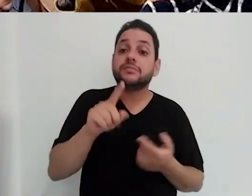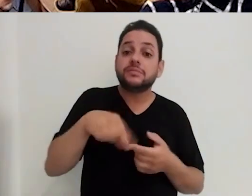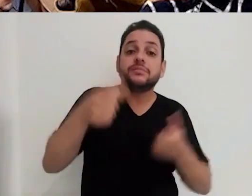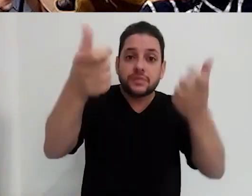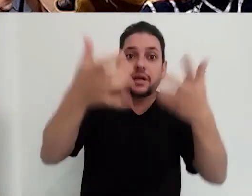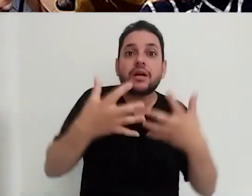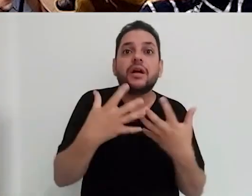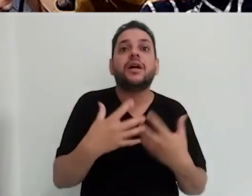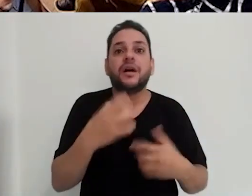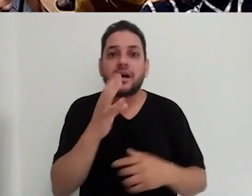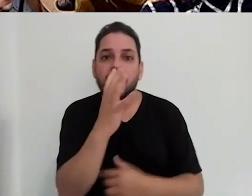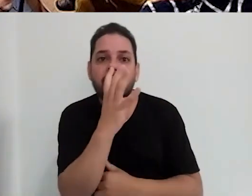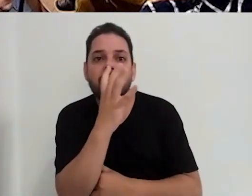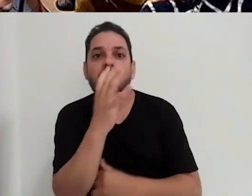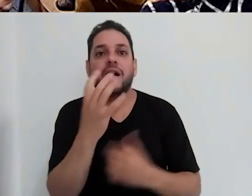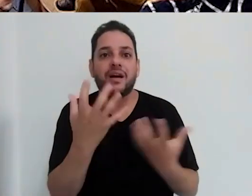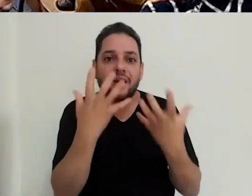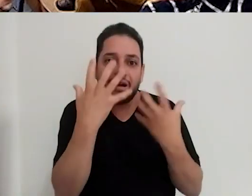contando. E isso